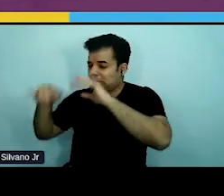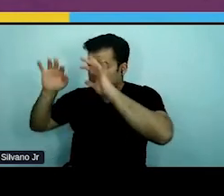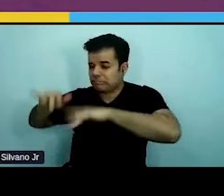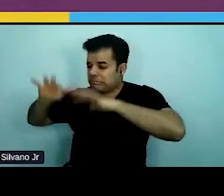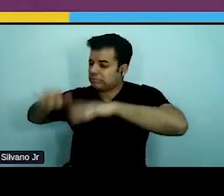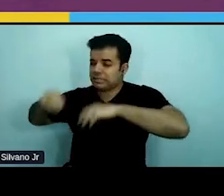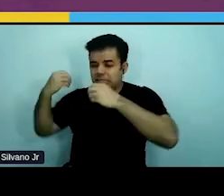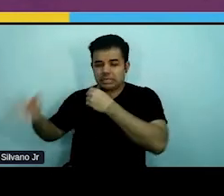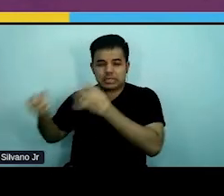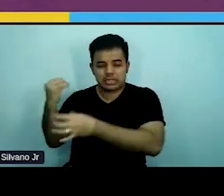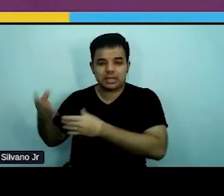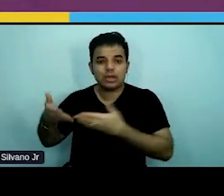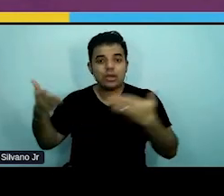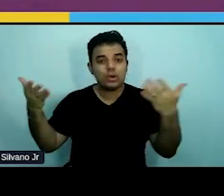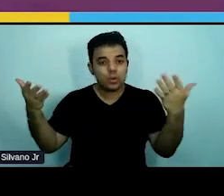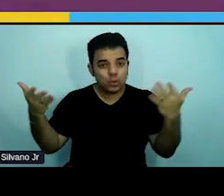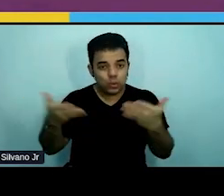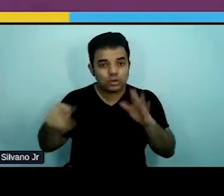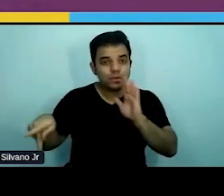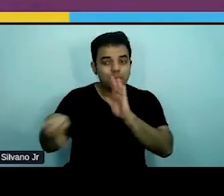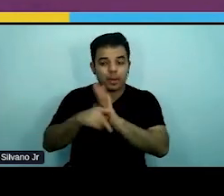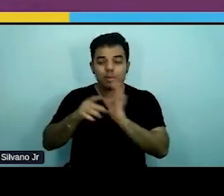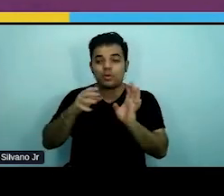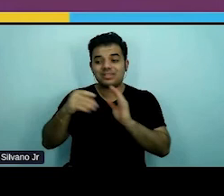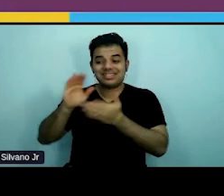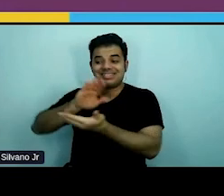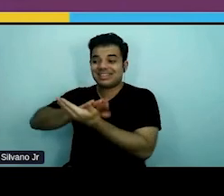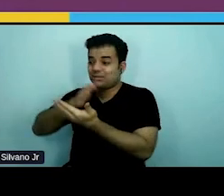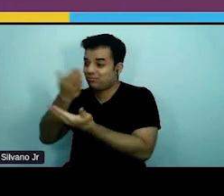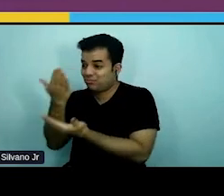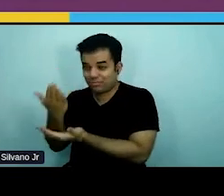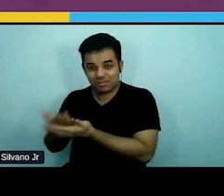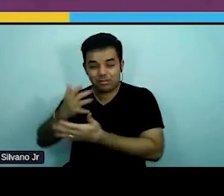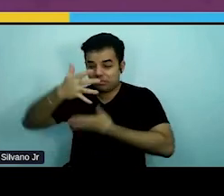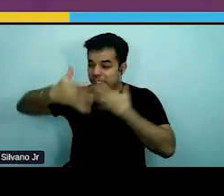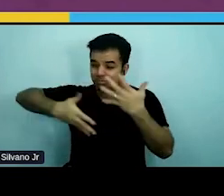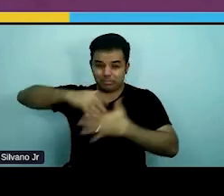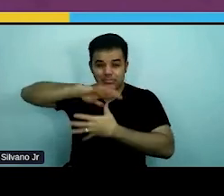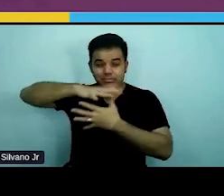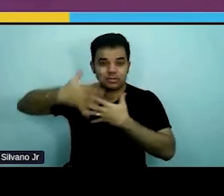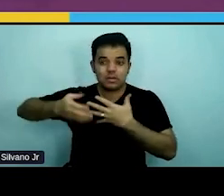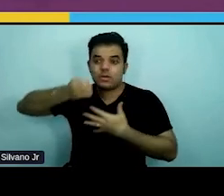A gente aqui, para o contexto de máquina de tradução, para que uma máquina ela tenha